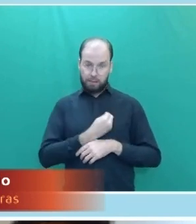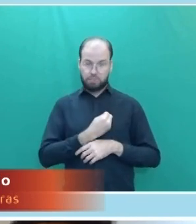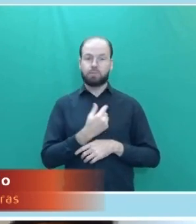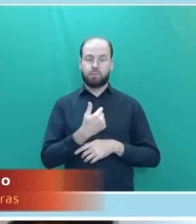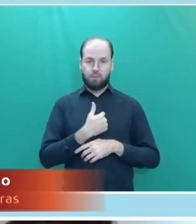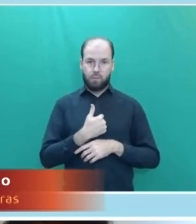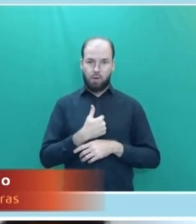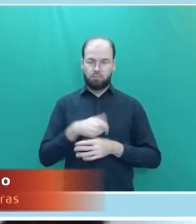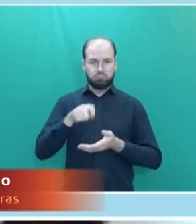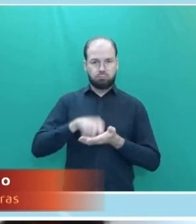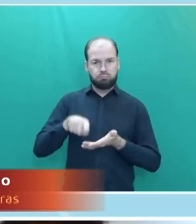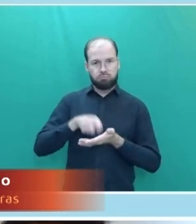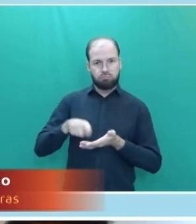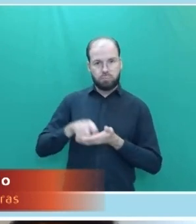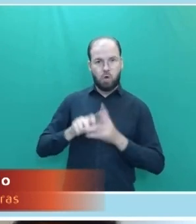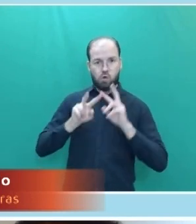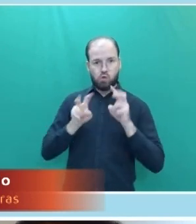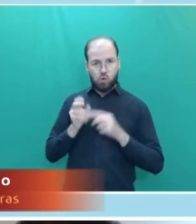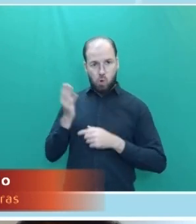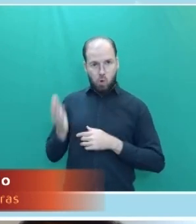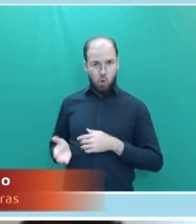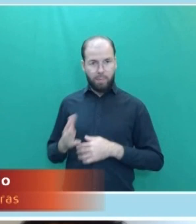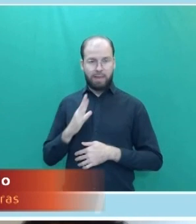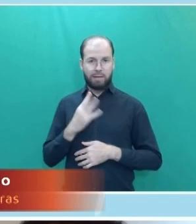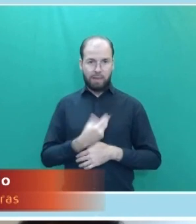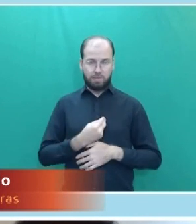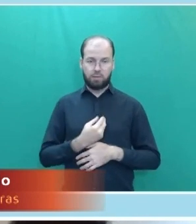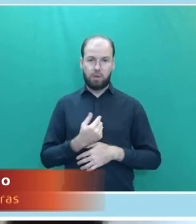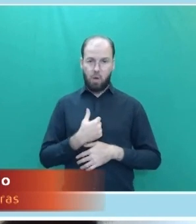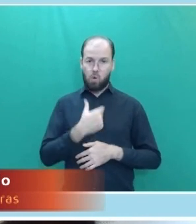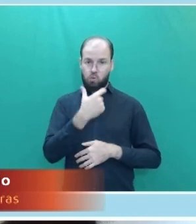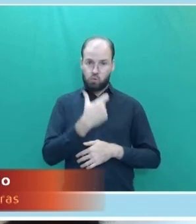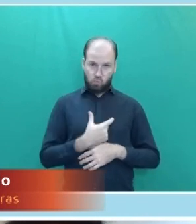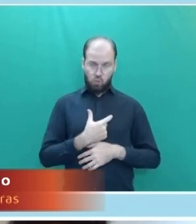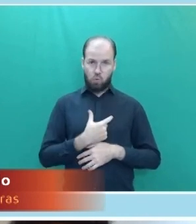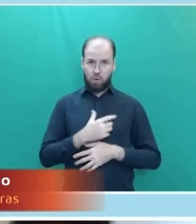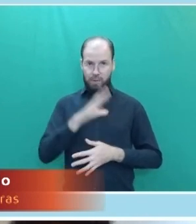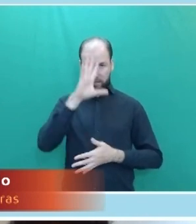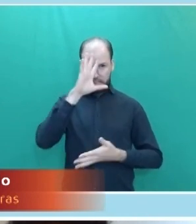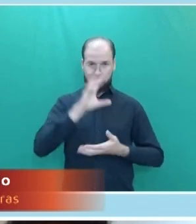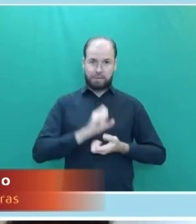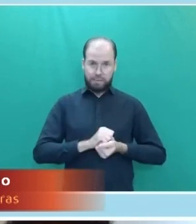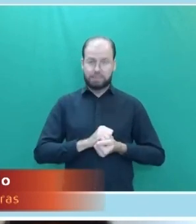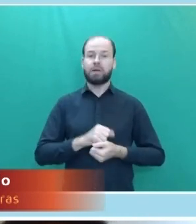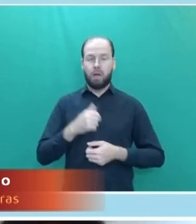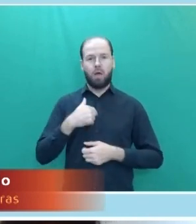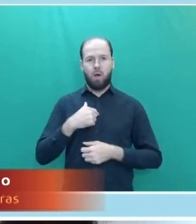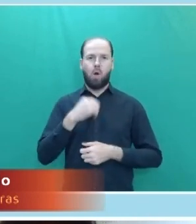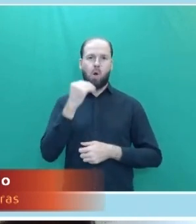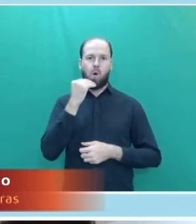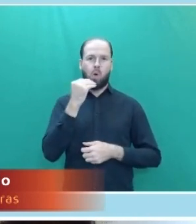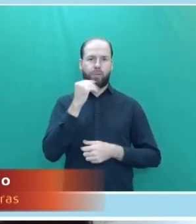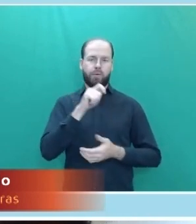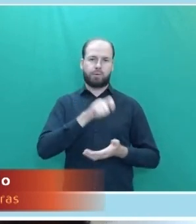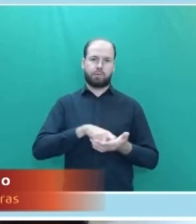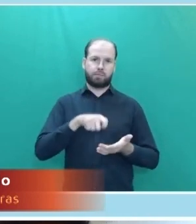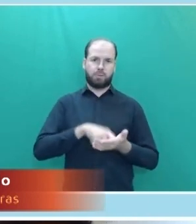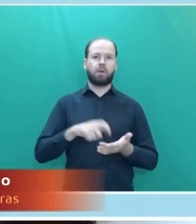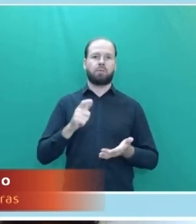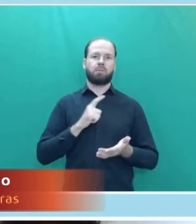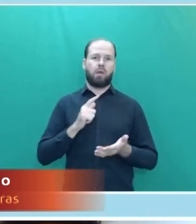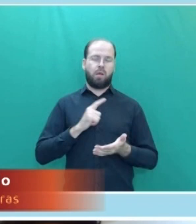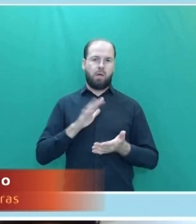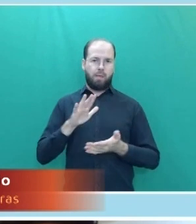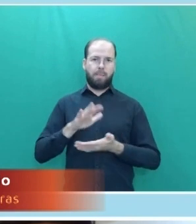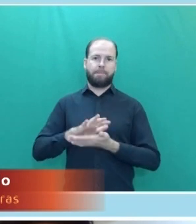pessoa trans, e sendo uma pessoa cis, é óbvio que a minha escrita ela vai estar cheia de preconceitos,